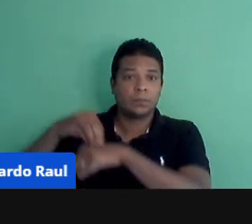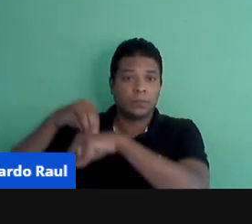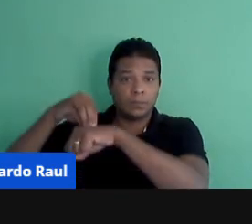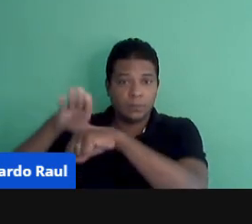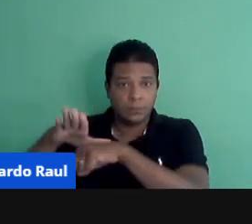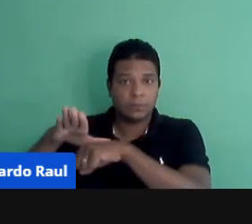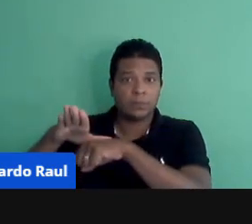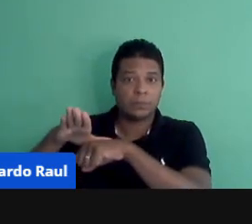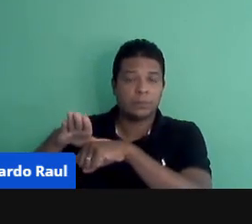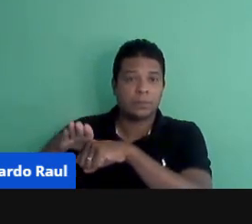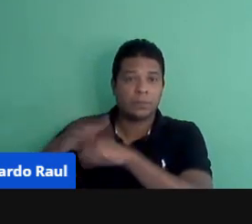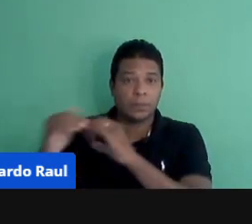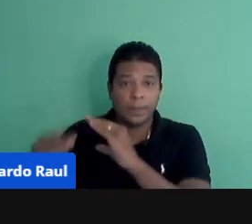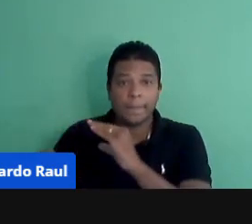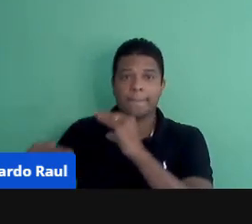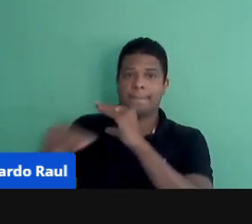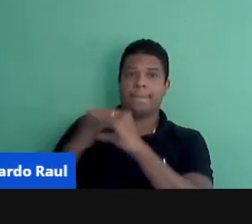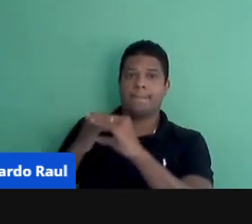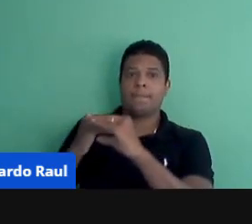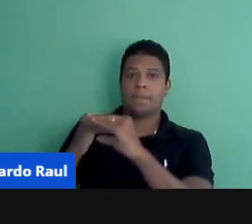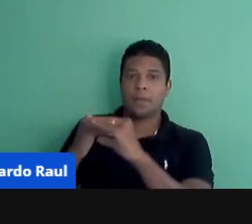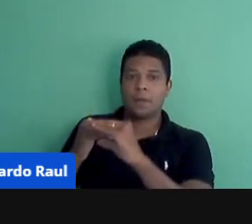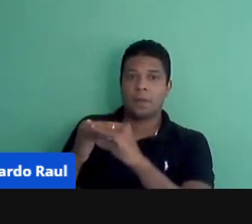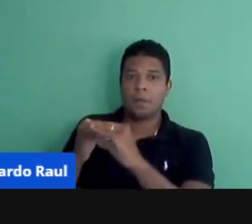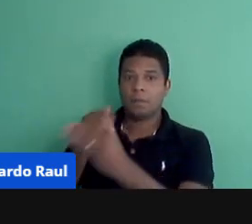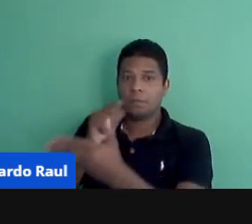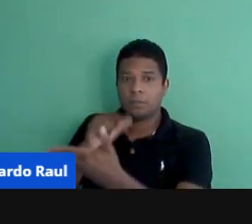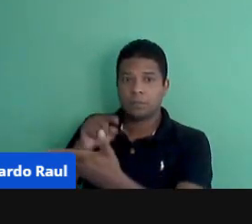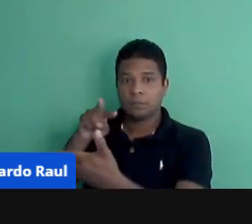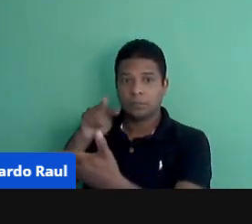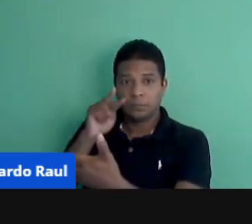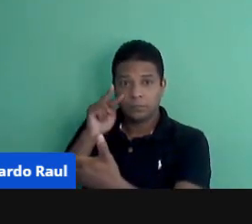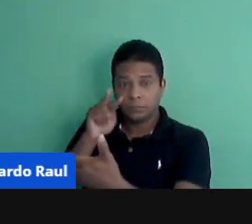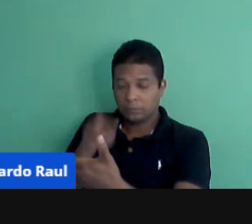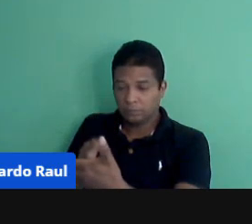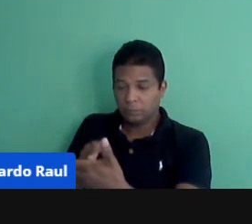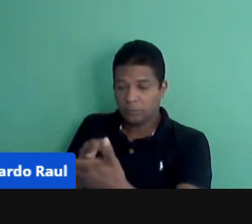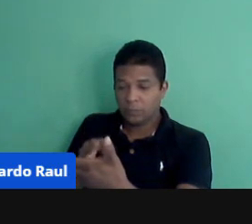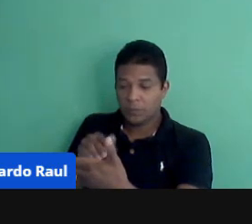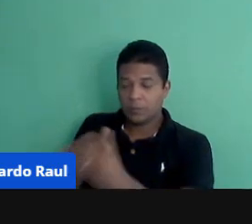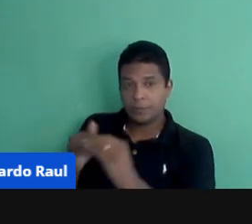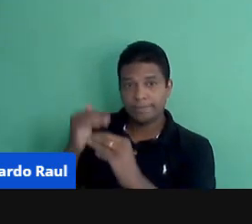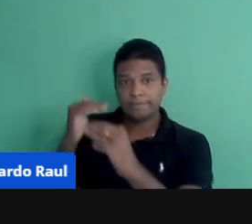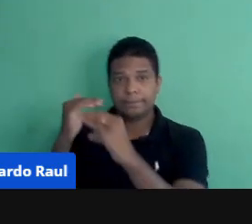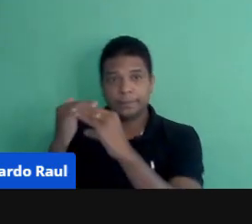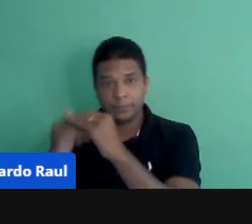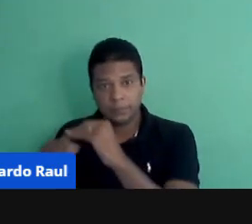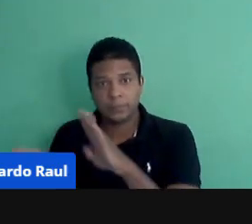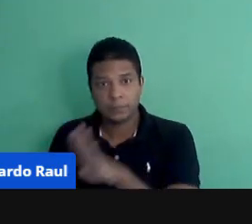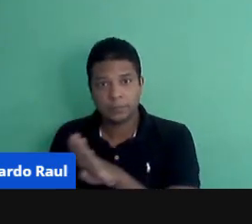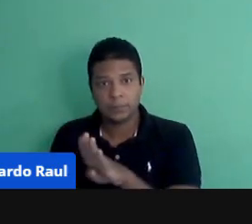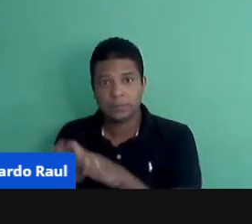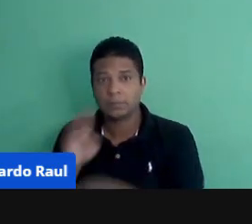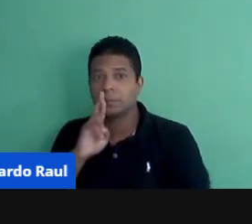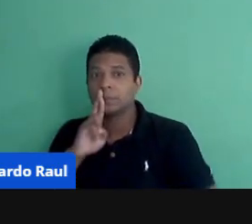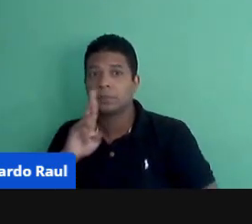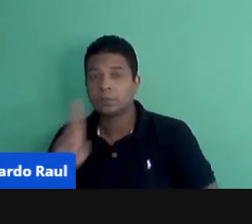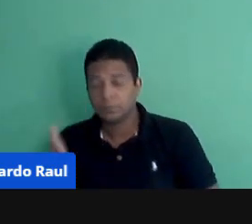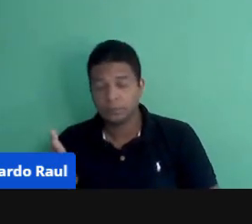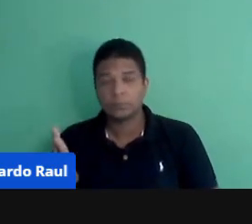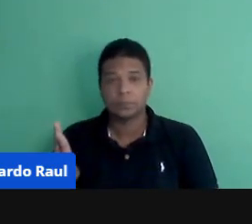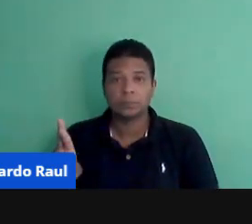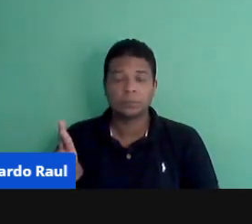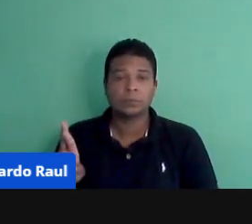a mensagem para nós, então a gente consegue ter um retorno bem interessante também. Eu